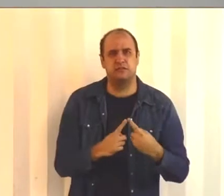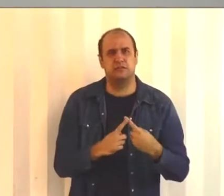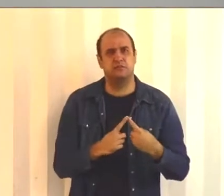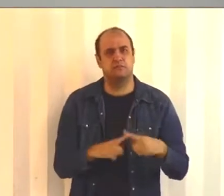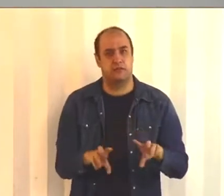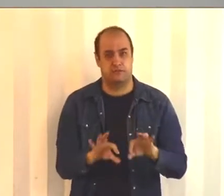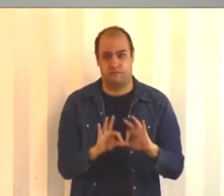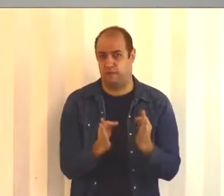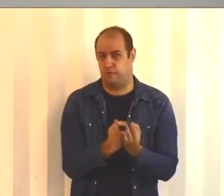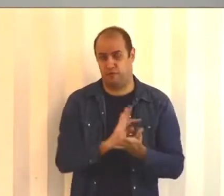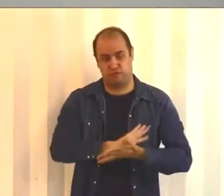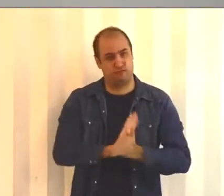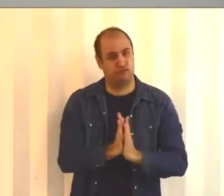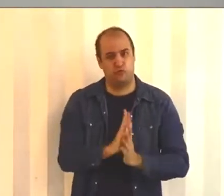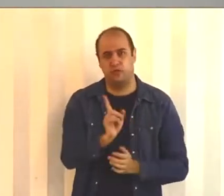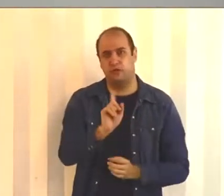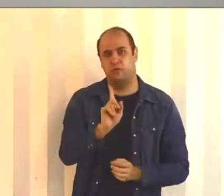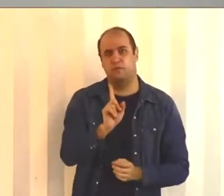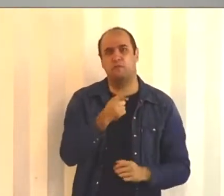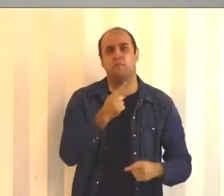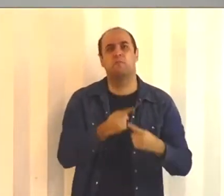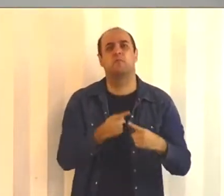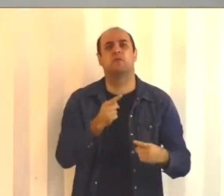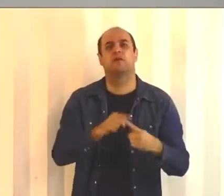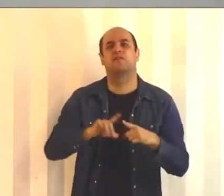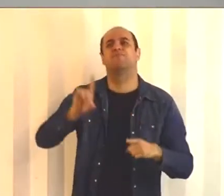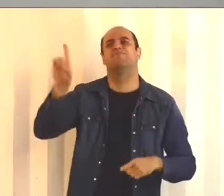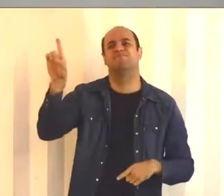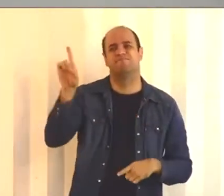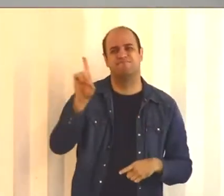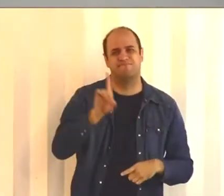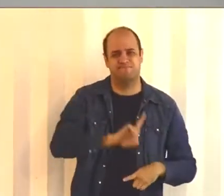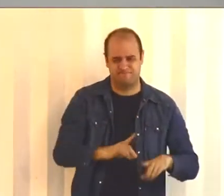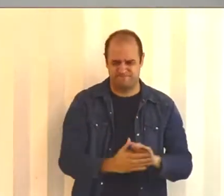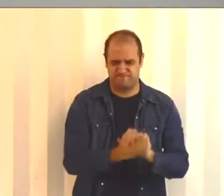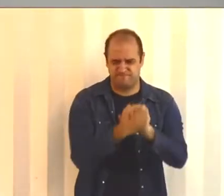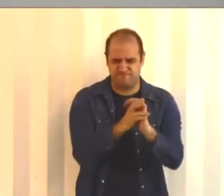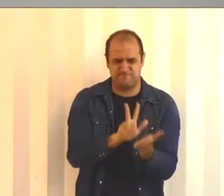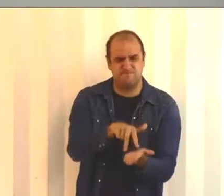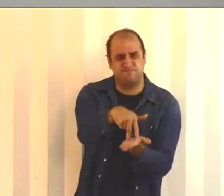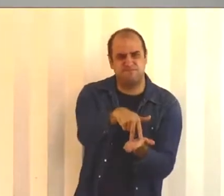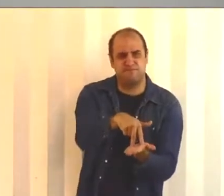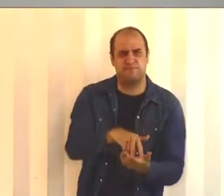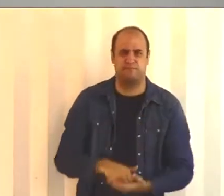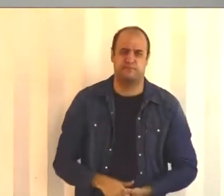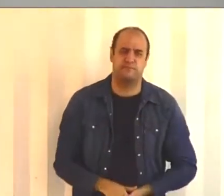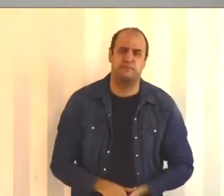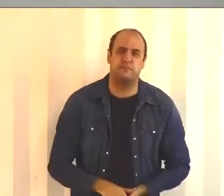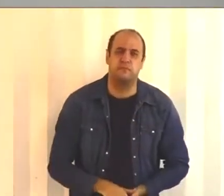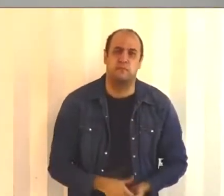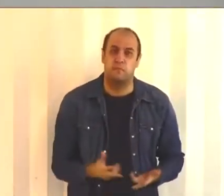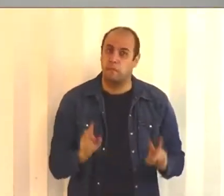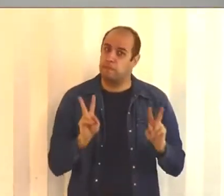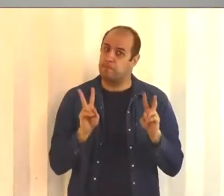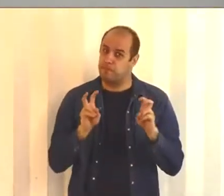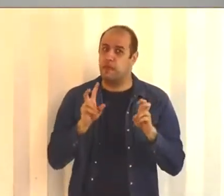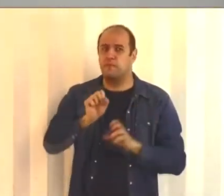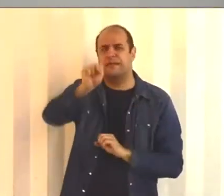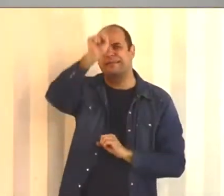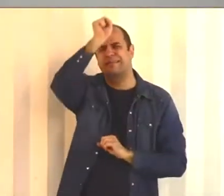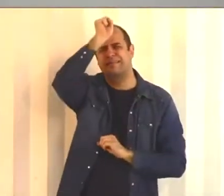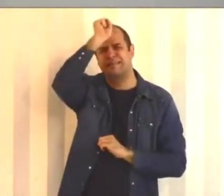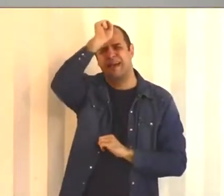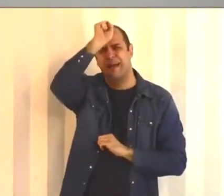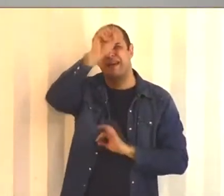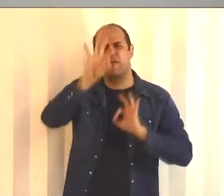é destruída por conta da suficiência do Senhor na família. Por isso esse tema, Sara, um